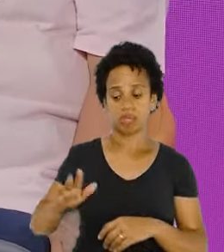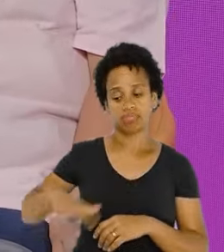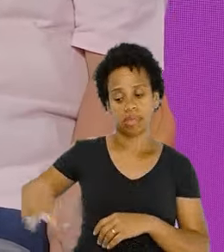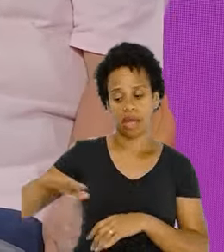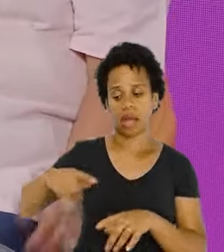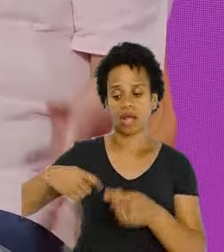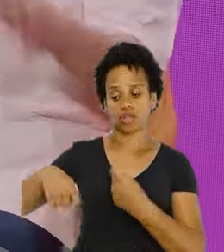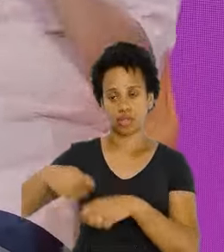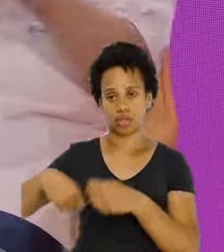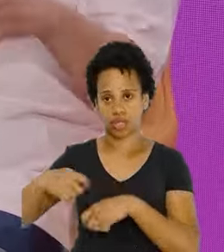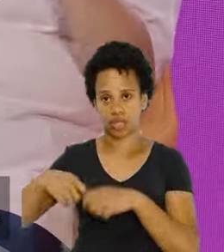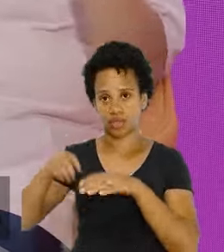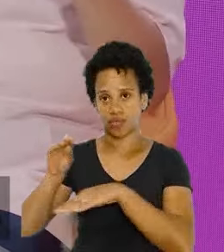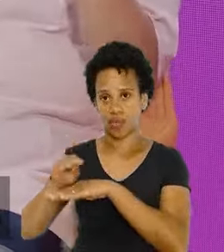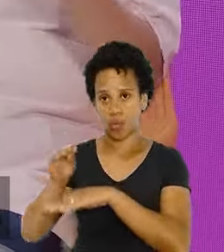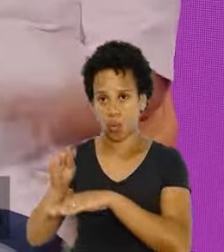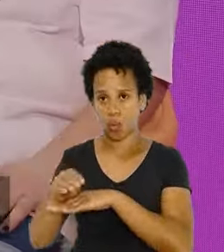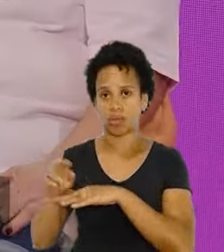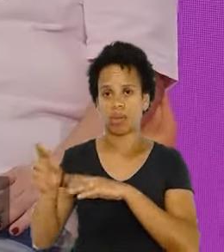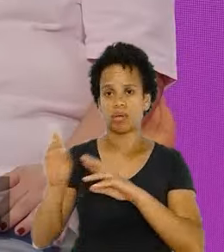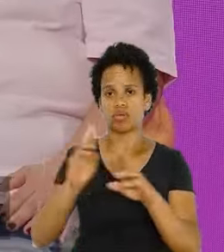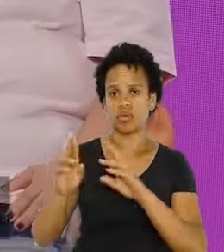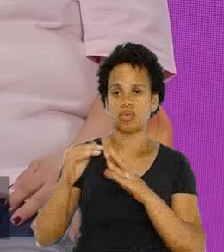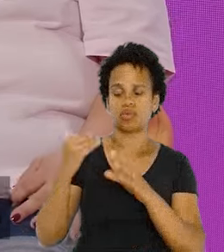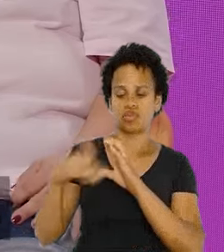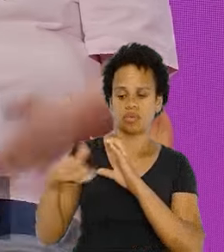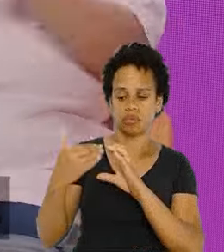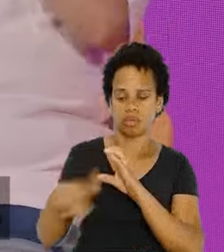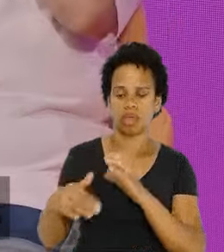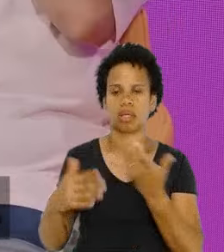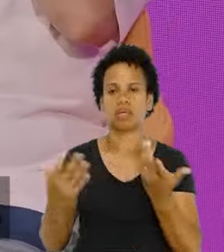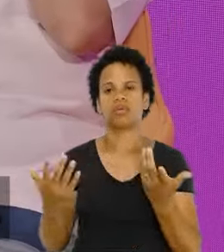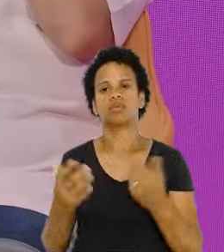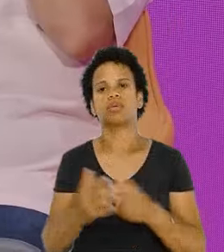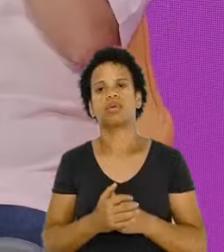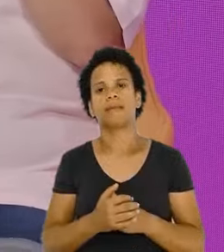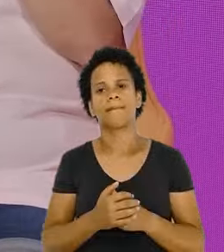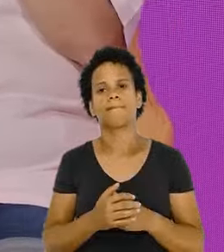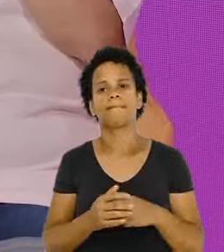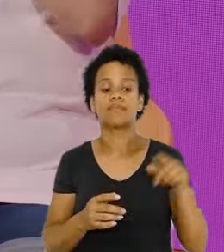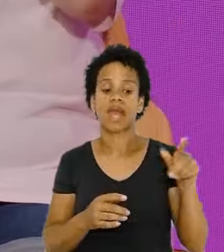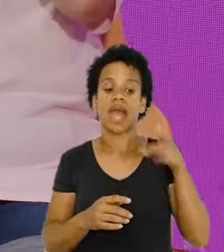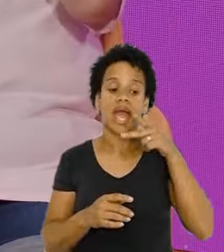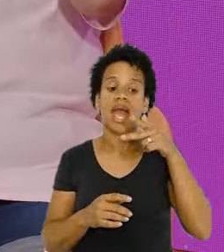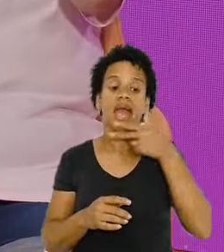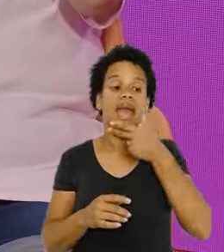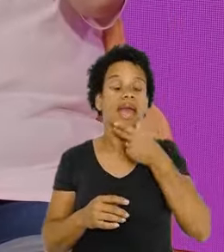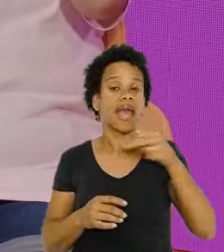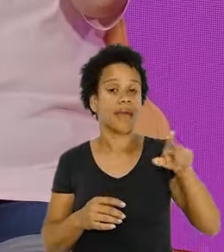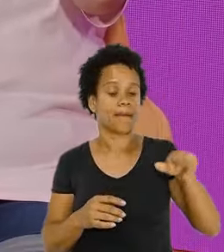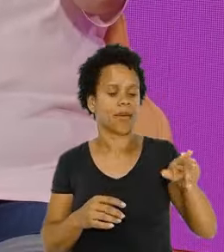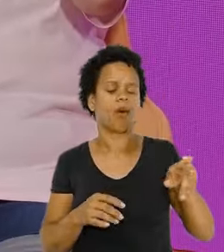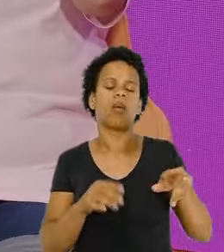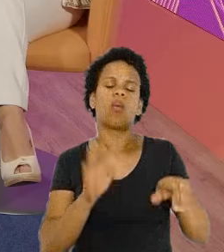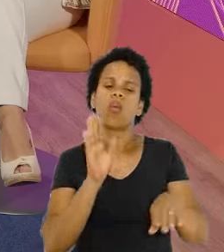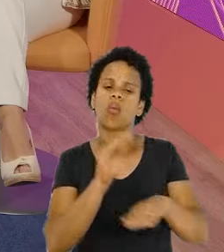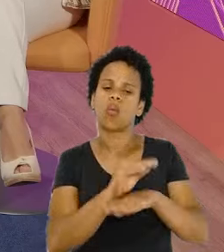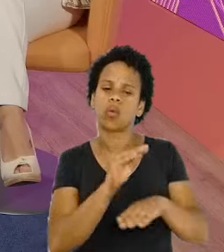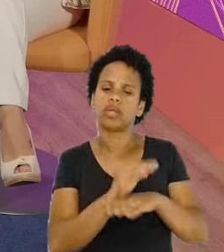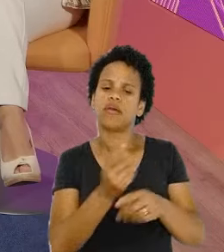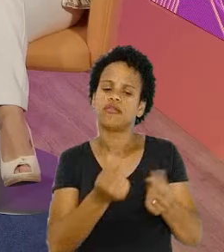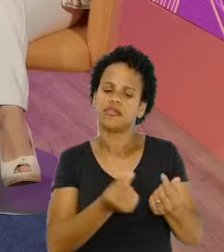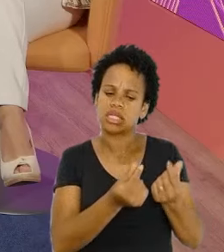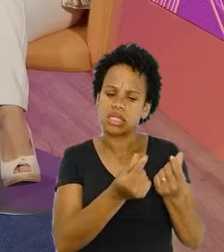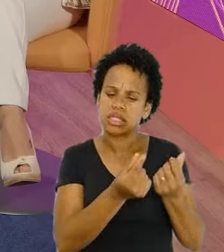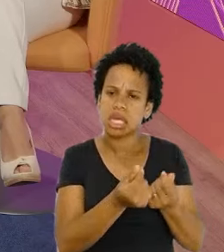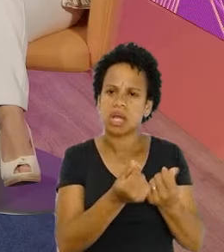administrativa porque ele tem a profissão dele então ele responde os e-mails o irmão dela fica Ali no financeiro auxiliando